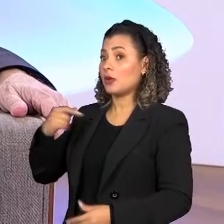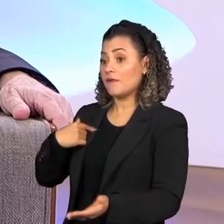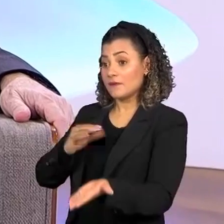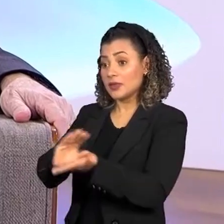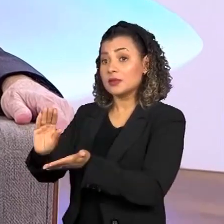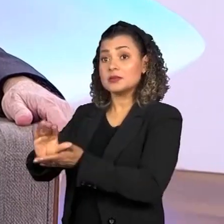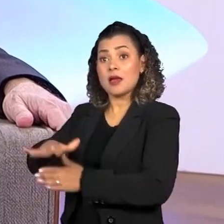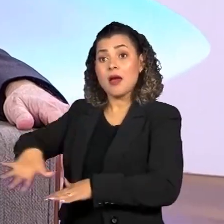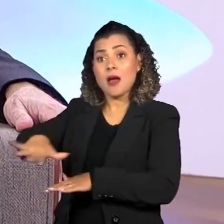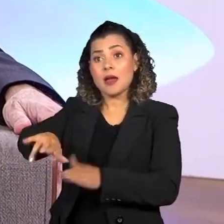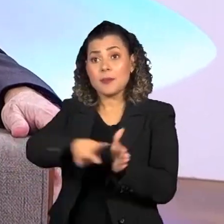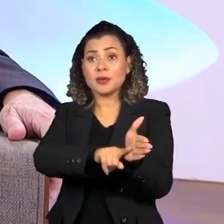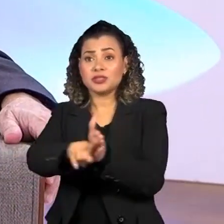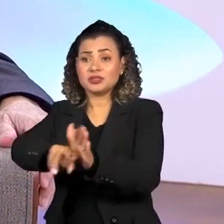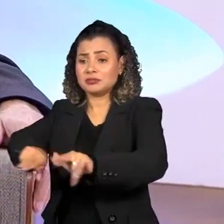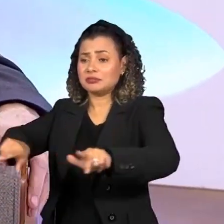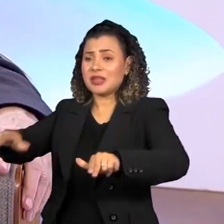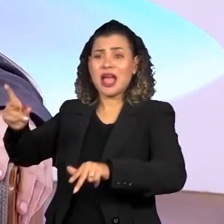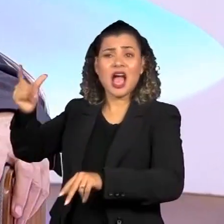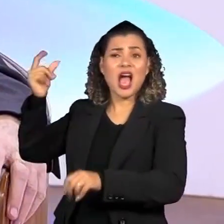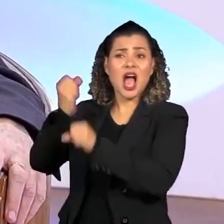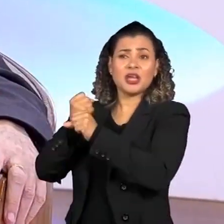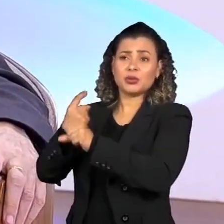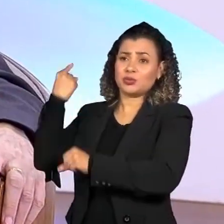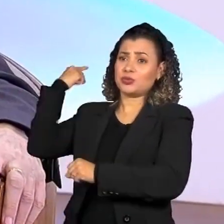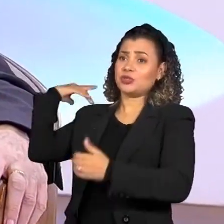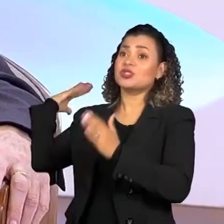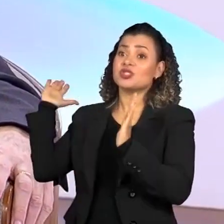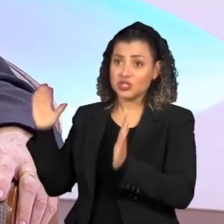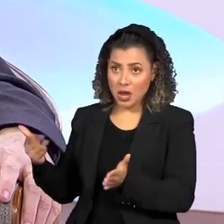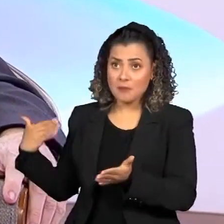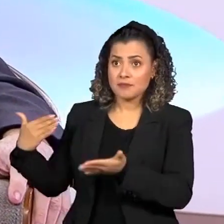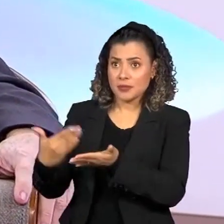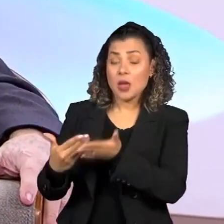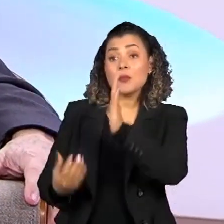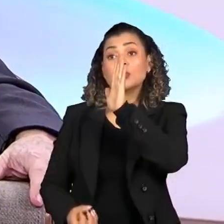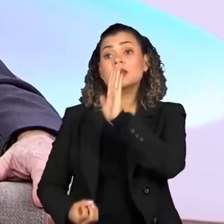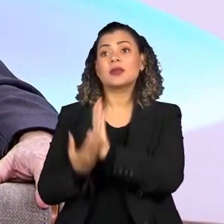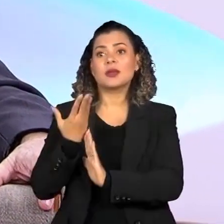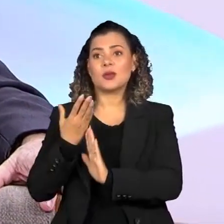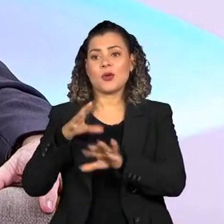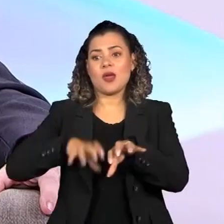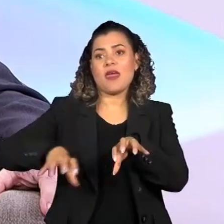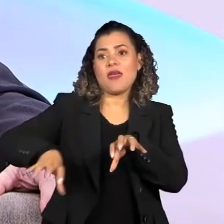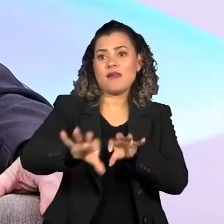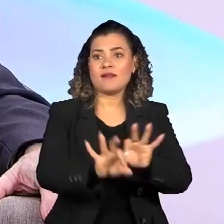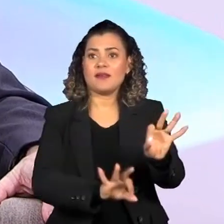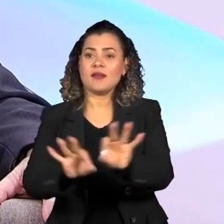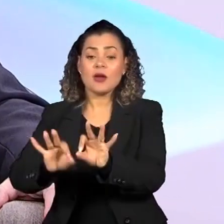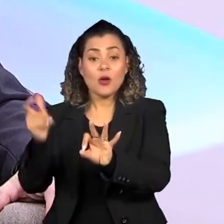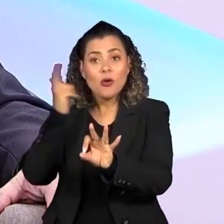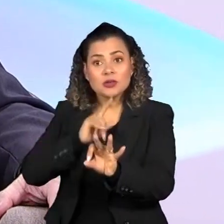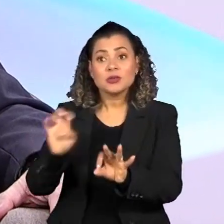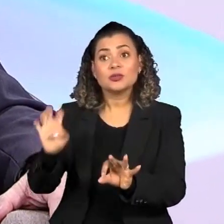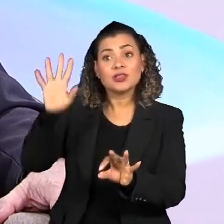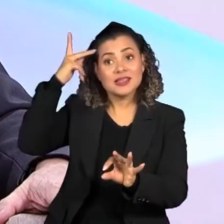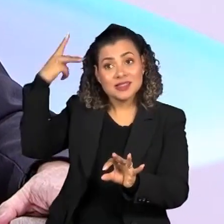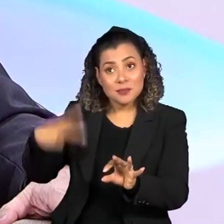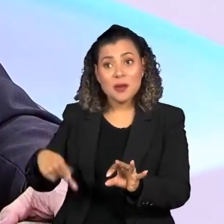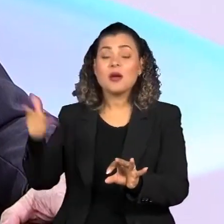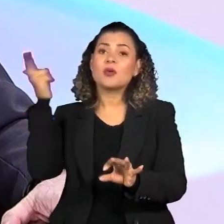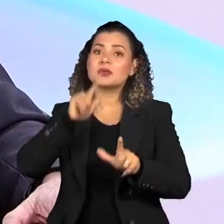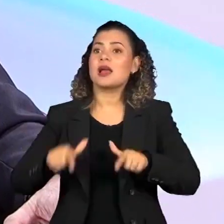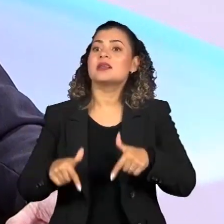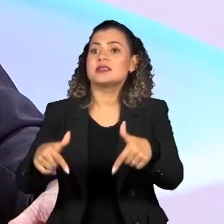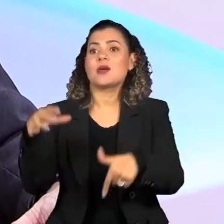há muito tempo E é isso que criou a infraestrutura que permitiu o estado de São Paulo responder